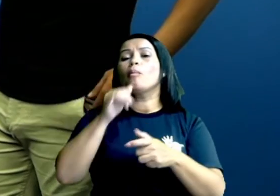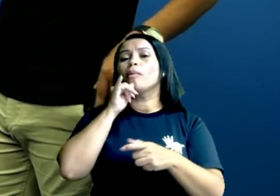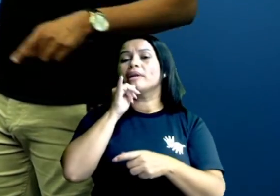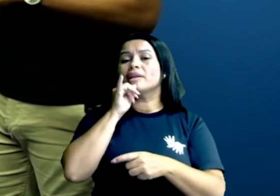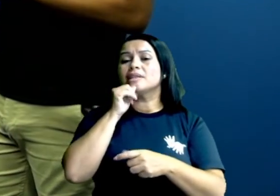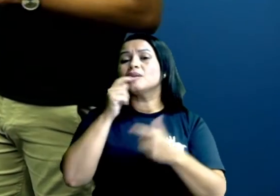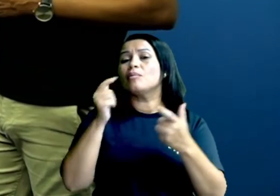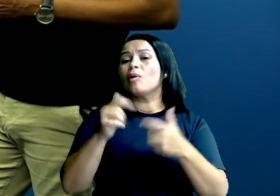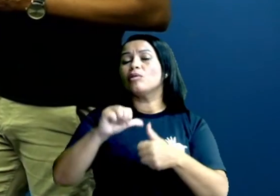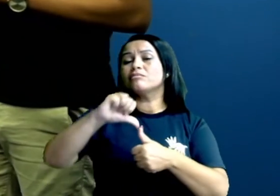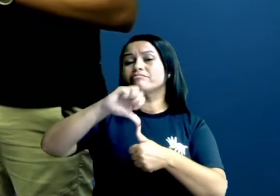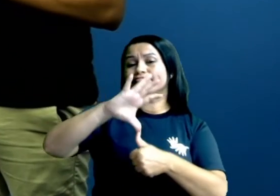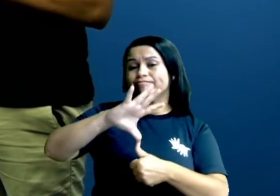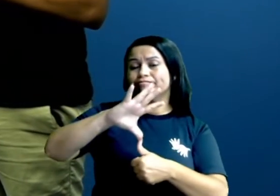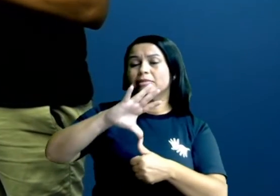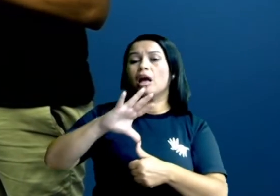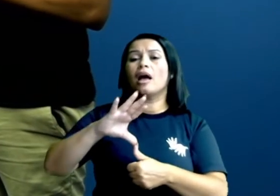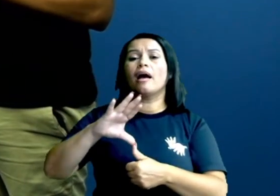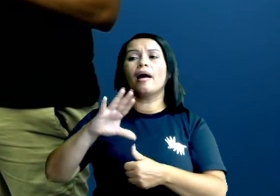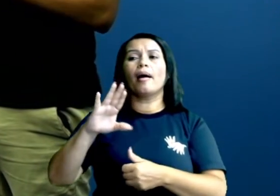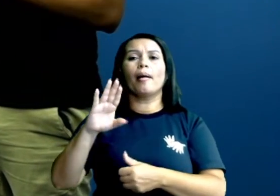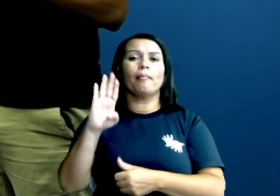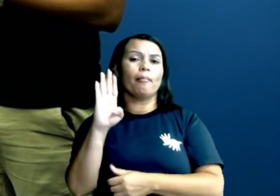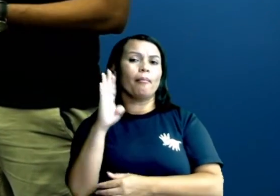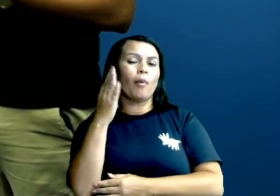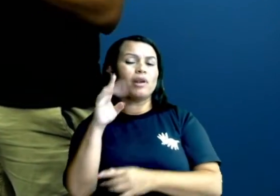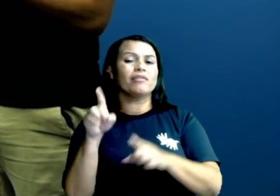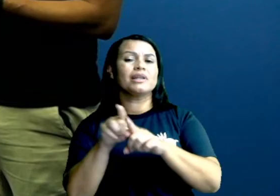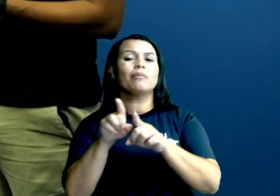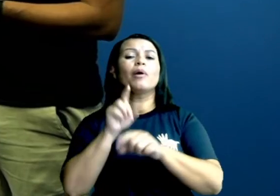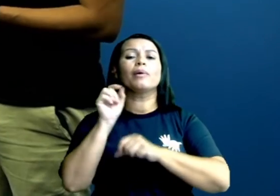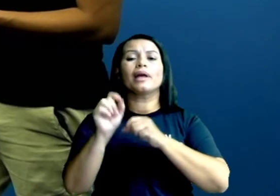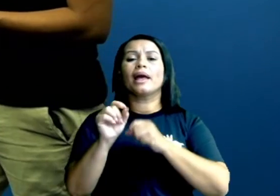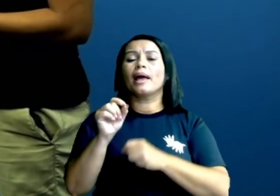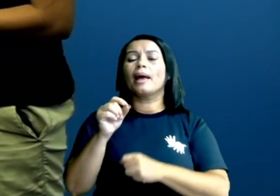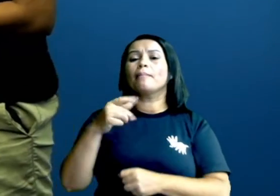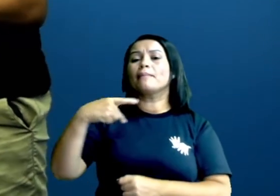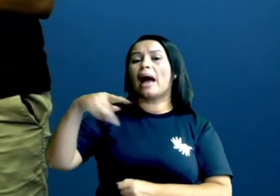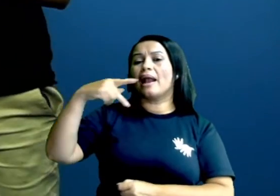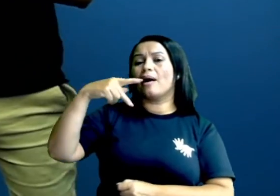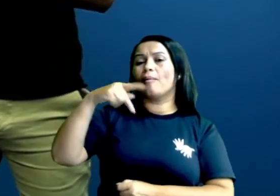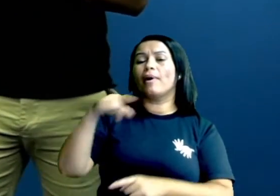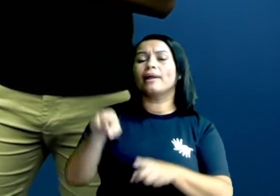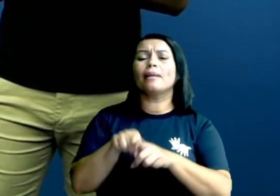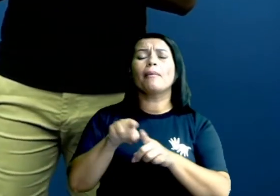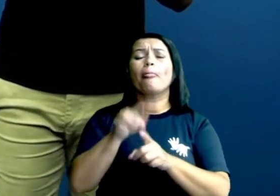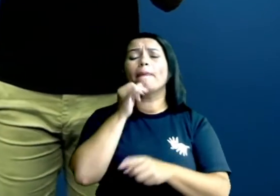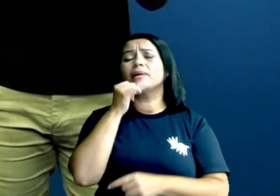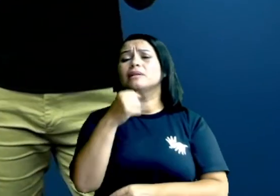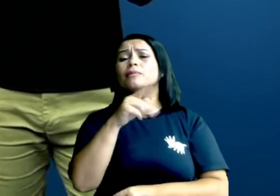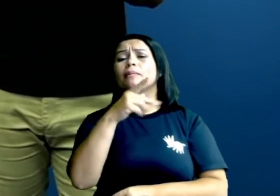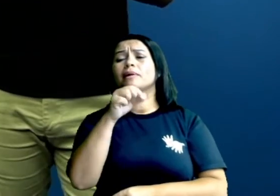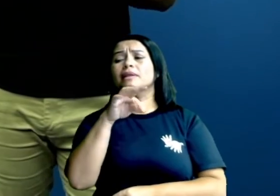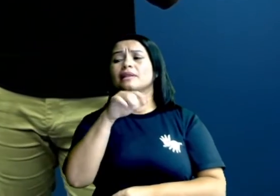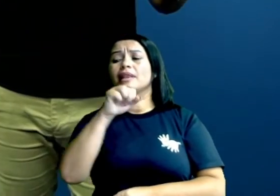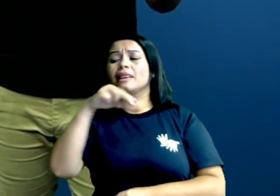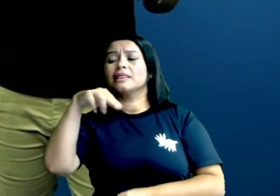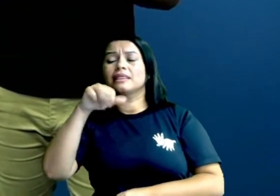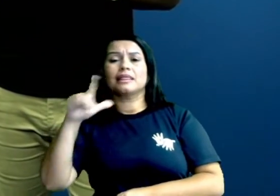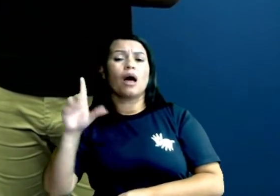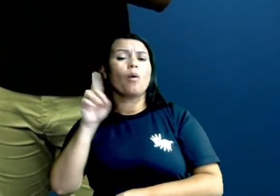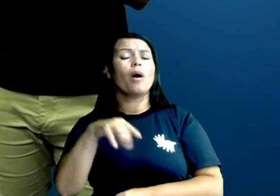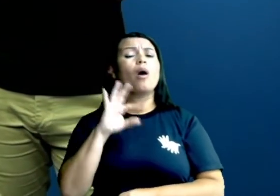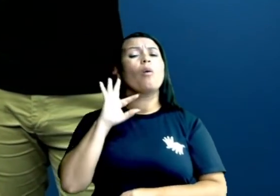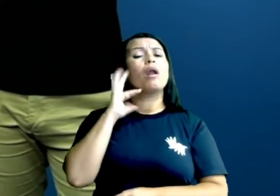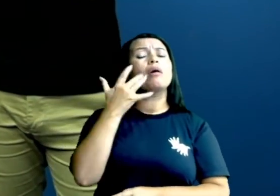nossa fronteira, né, coladinhos, tá? E aí você tem uma outra característica importante, é o seguinte, que no Pantanal o clima é um clima tropical